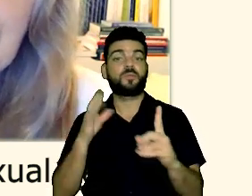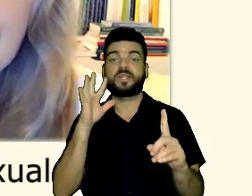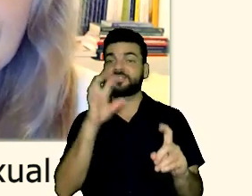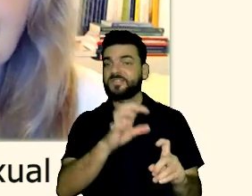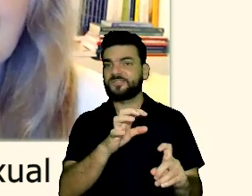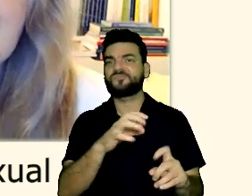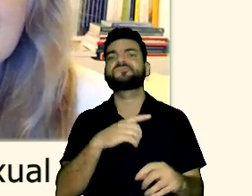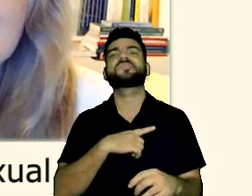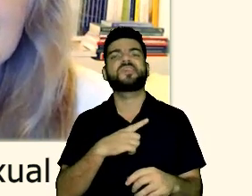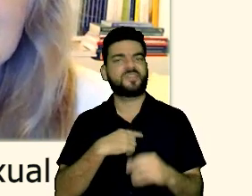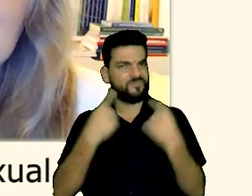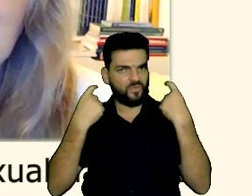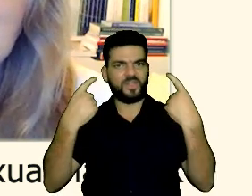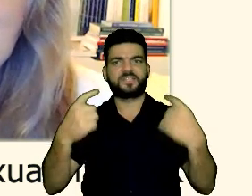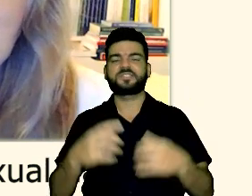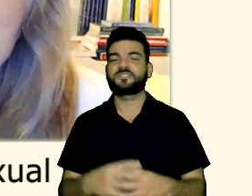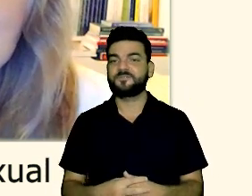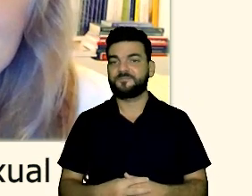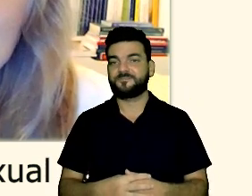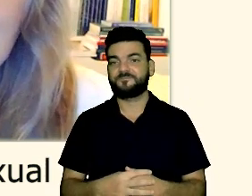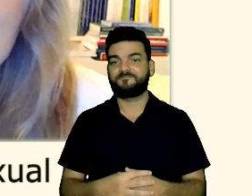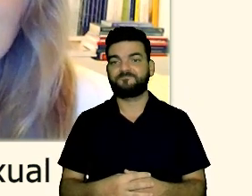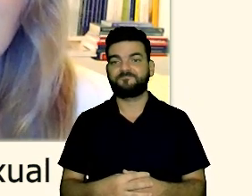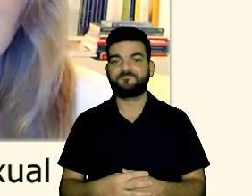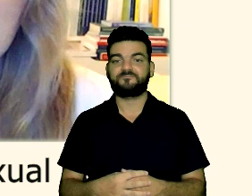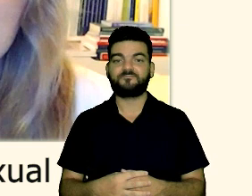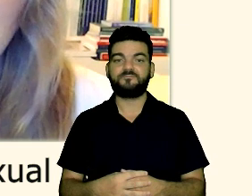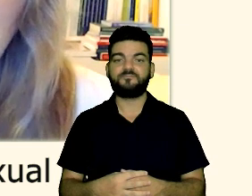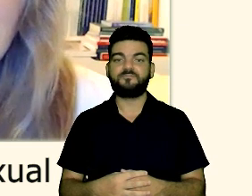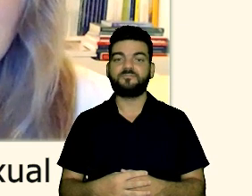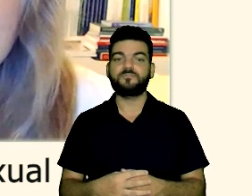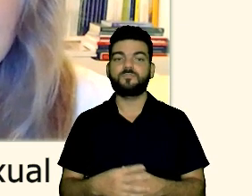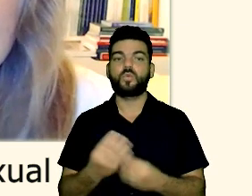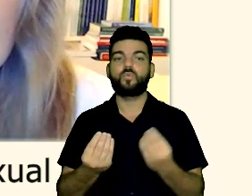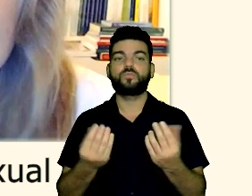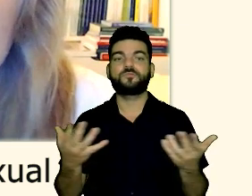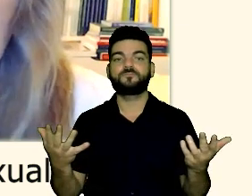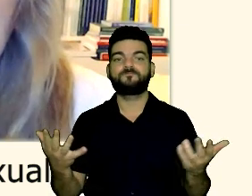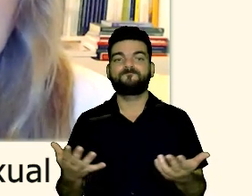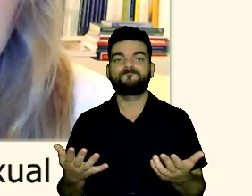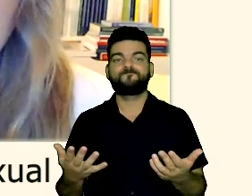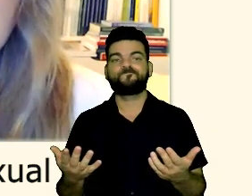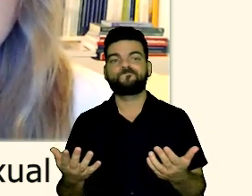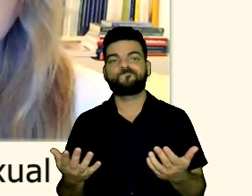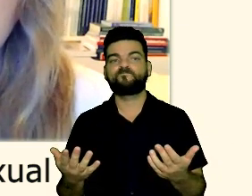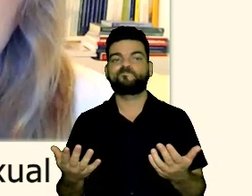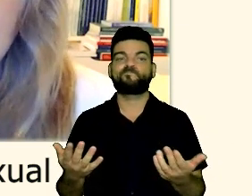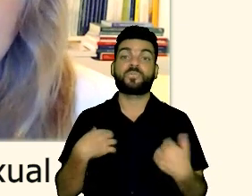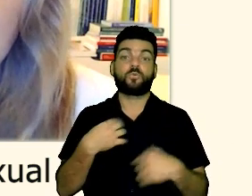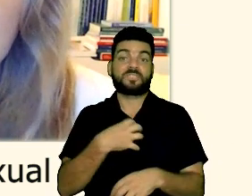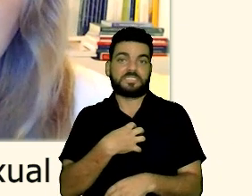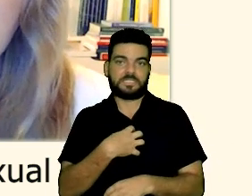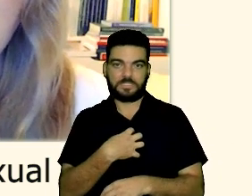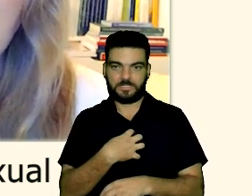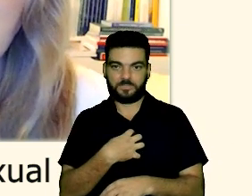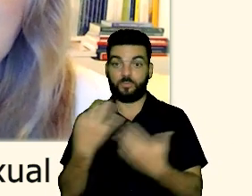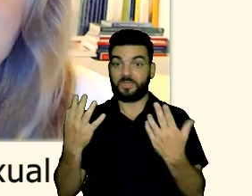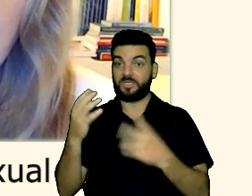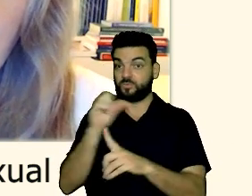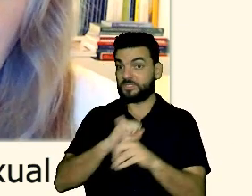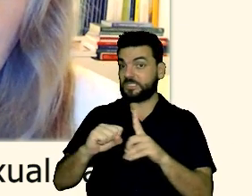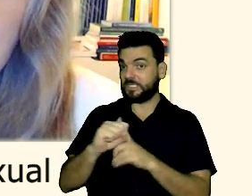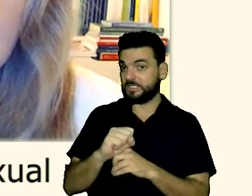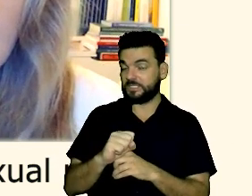como que nós podemos, assim, o que eu tenho notado na sociedade, toda vez que esse tema é uma pauta num debate, seja num